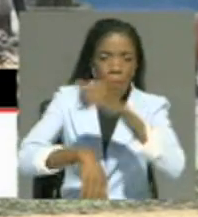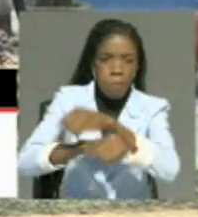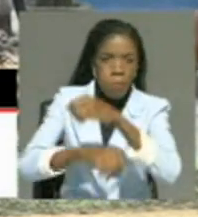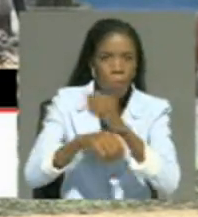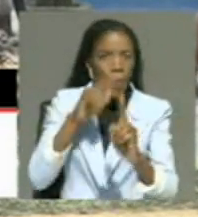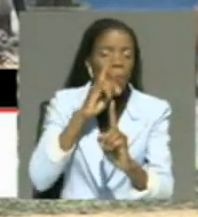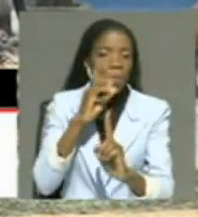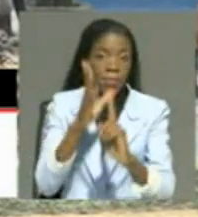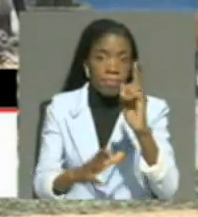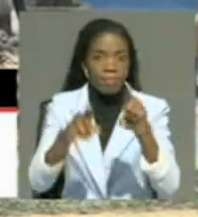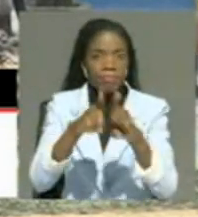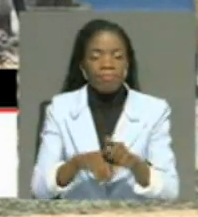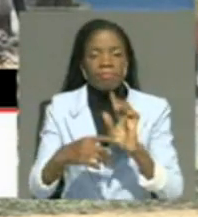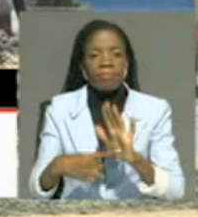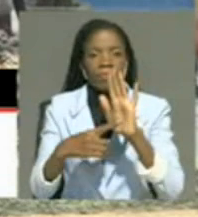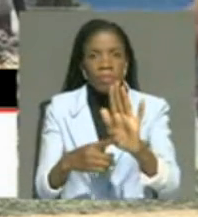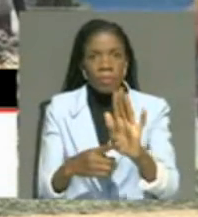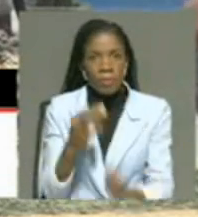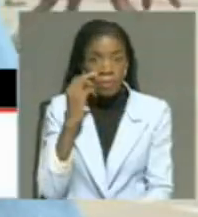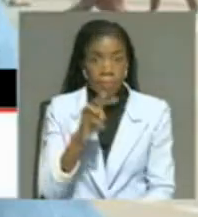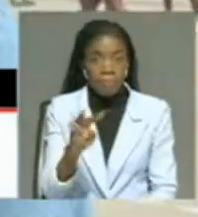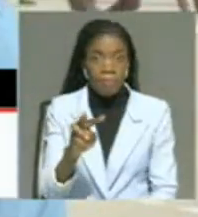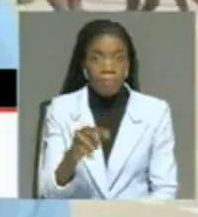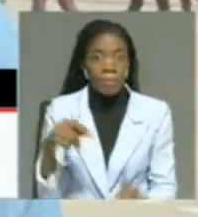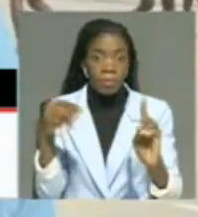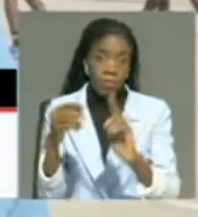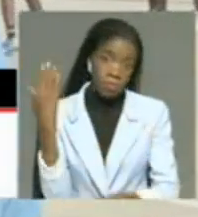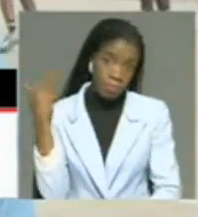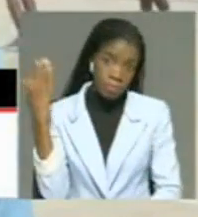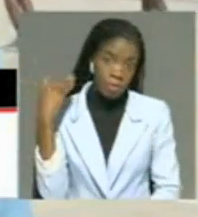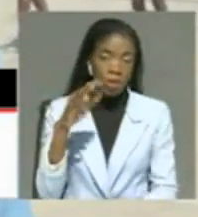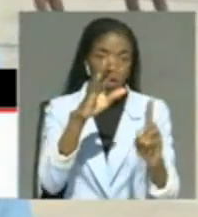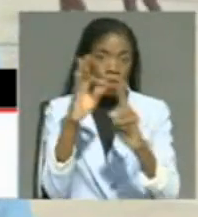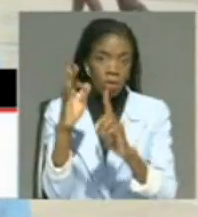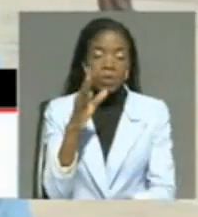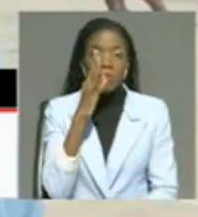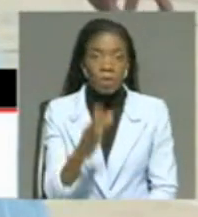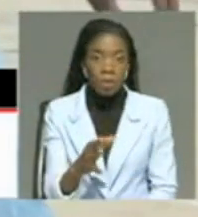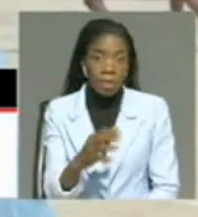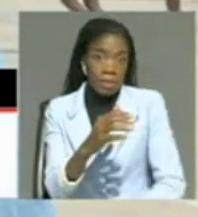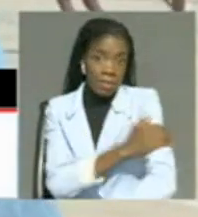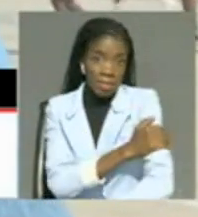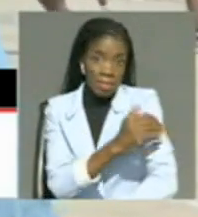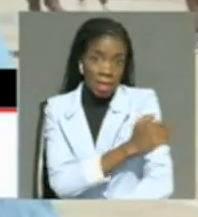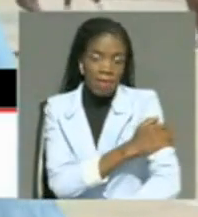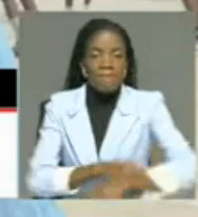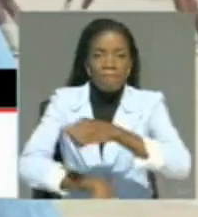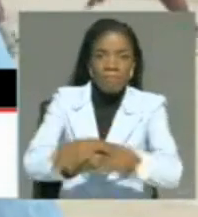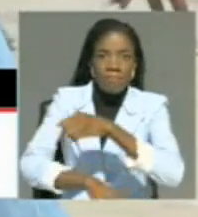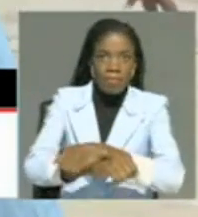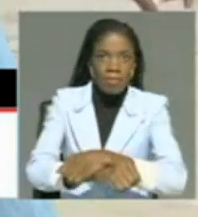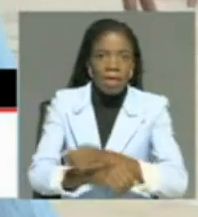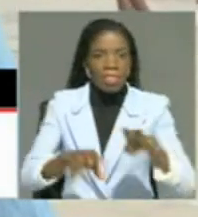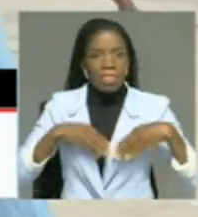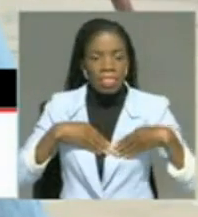Palmira Barbosa, Mirita, como era por nós tratada. Tive a sorte de ser escolhida para capitã, mas pronto, dizer e digo